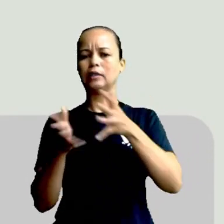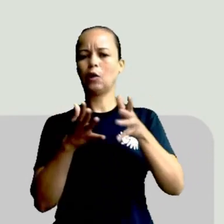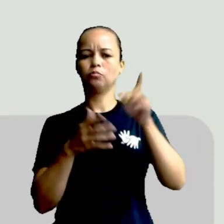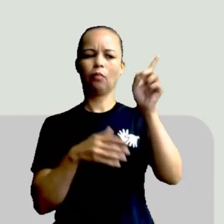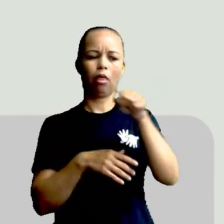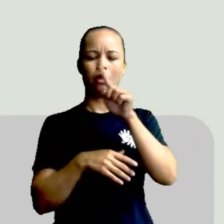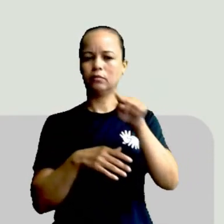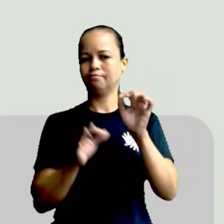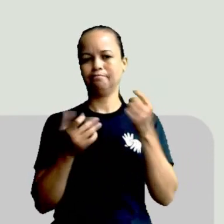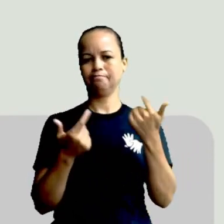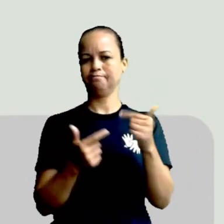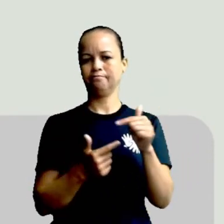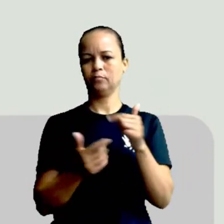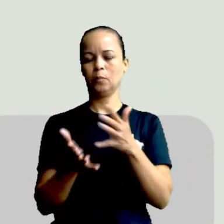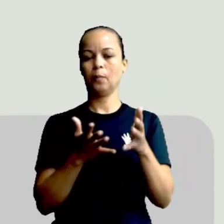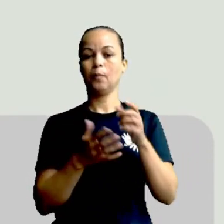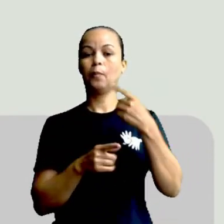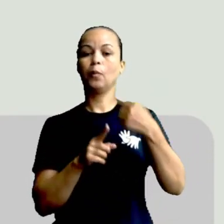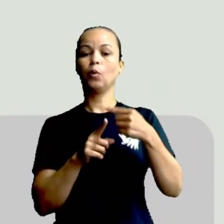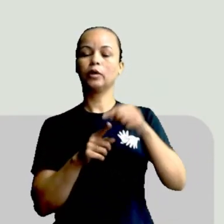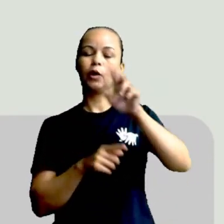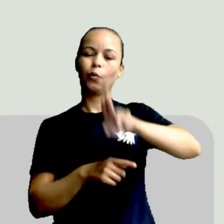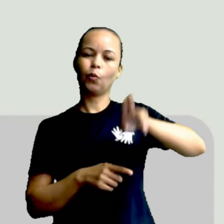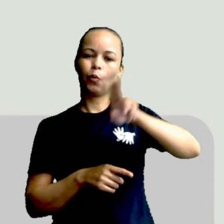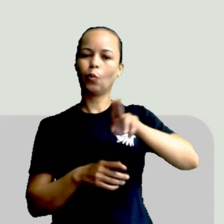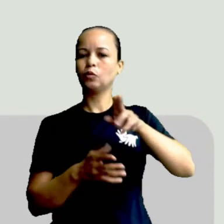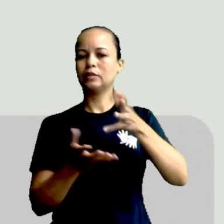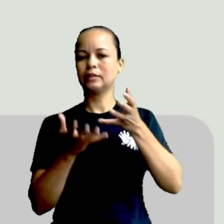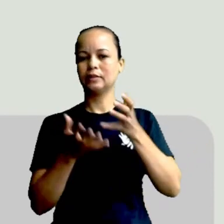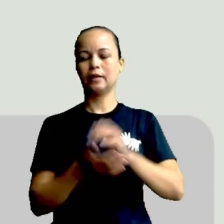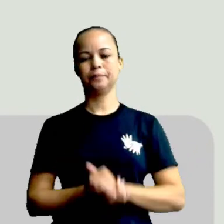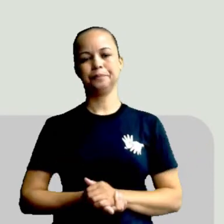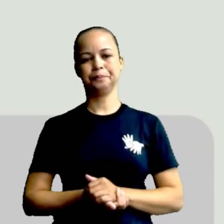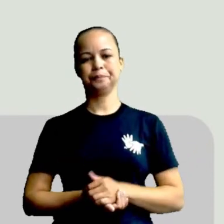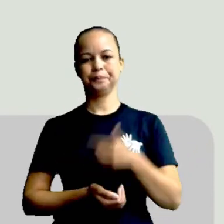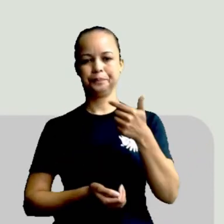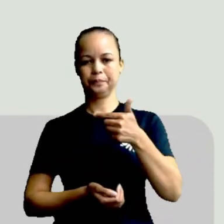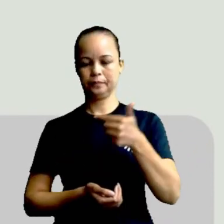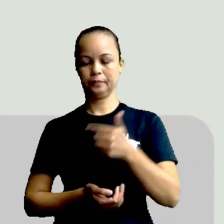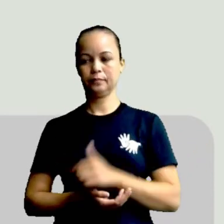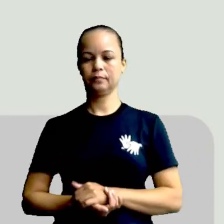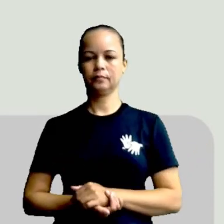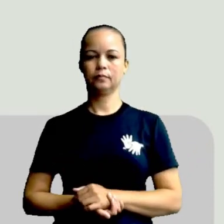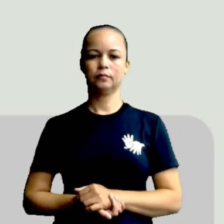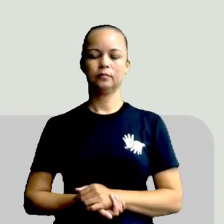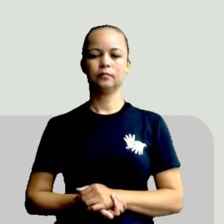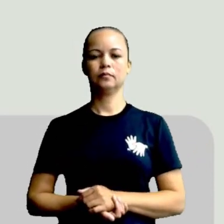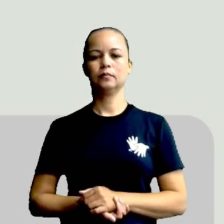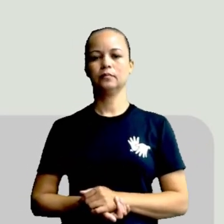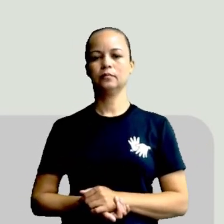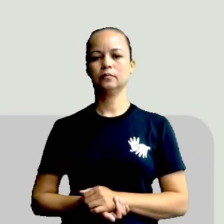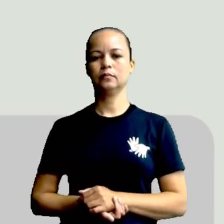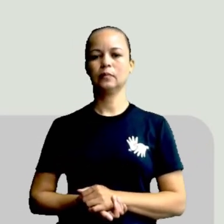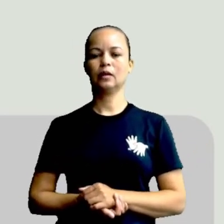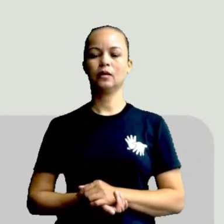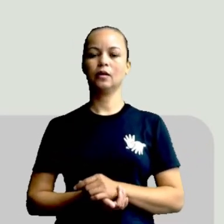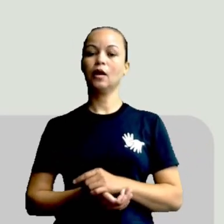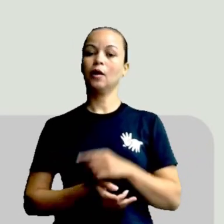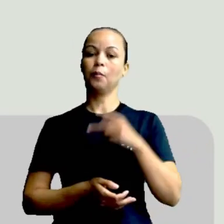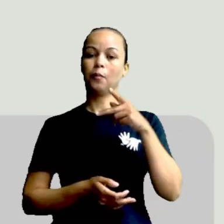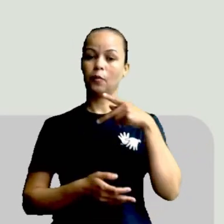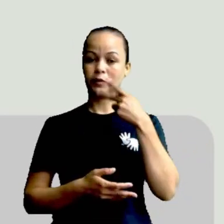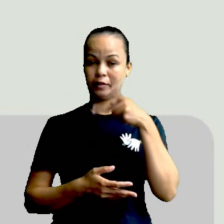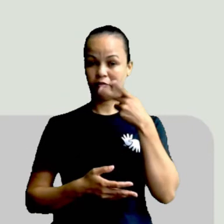conseguiria matar essa charada porque eu uso é facultativo na segunda vamos lá e pôs-se a